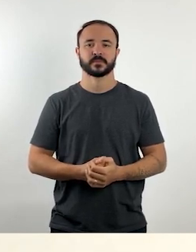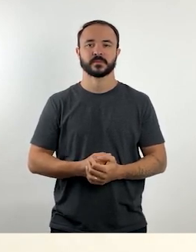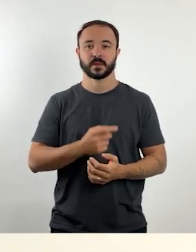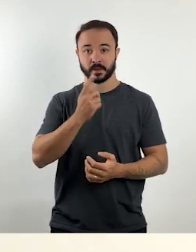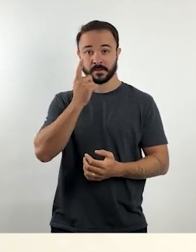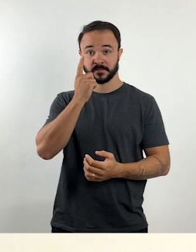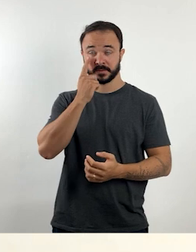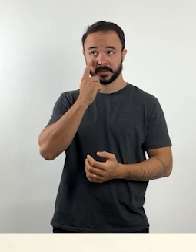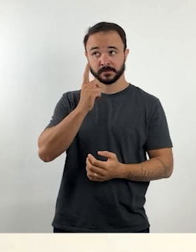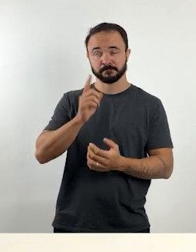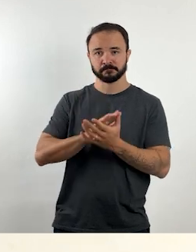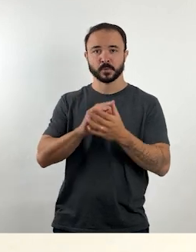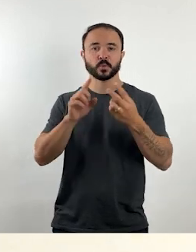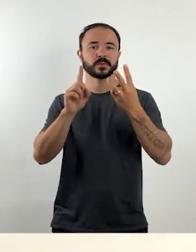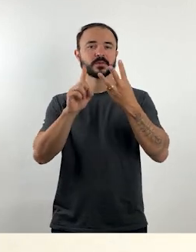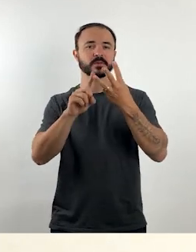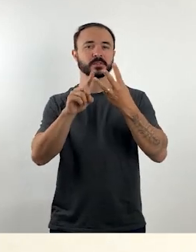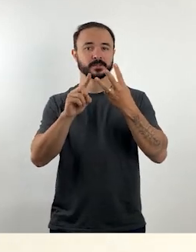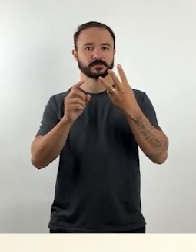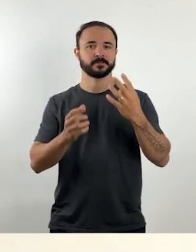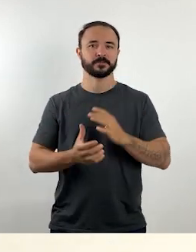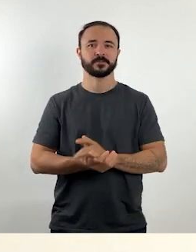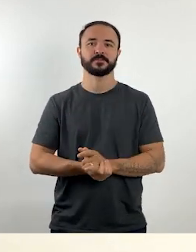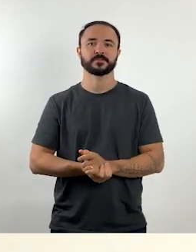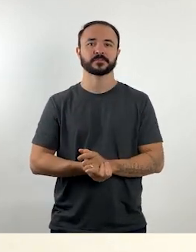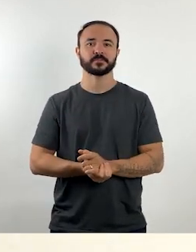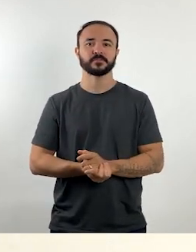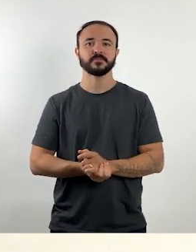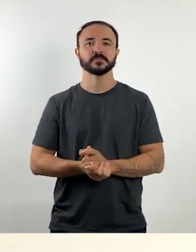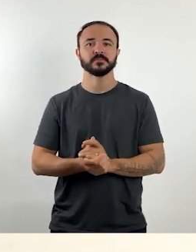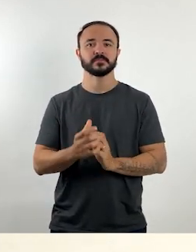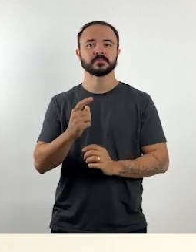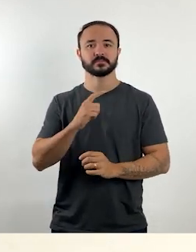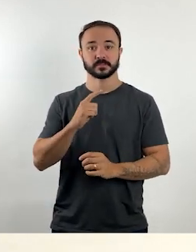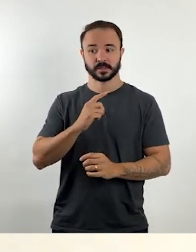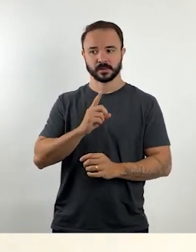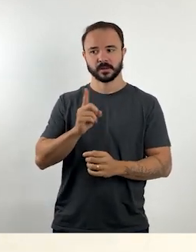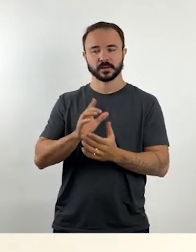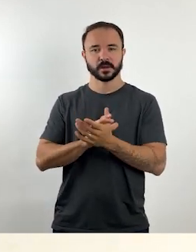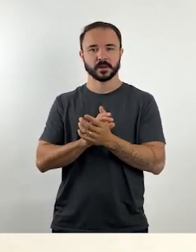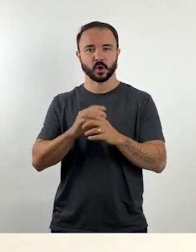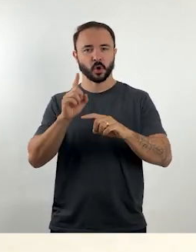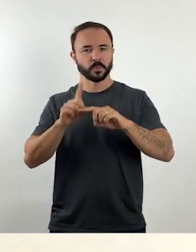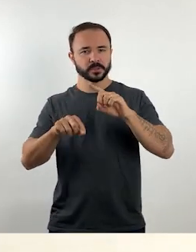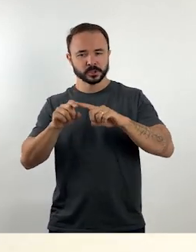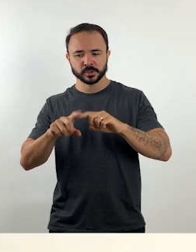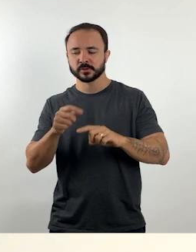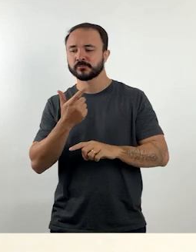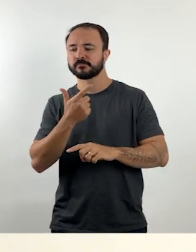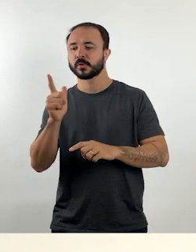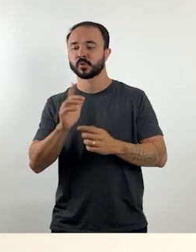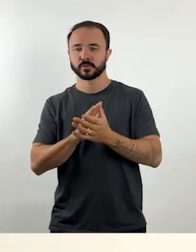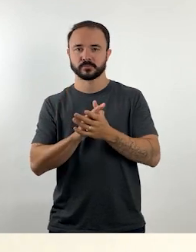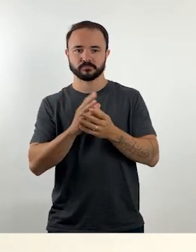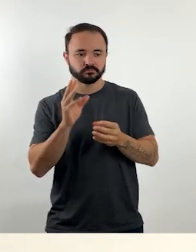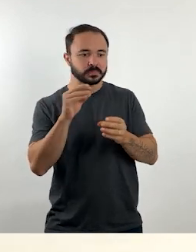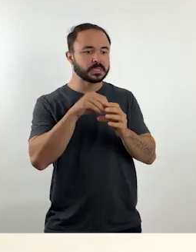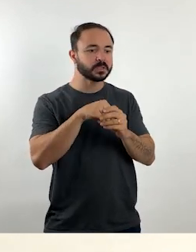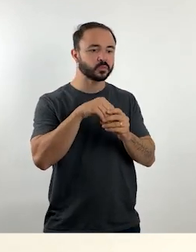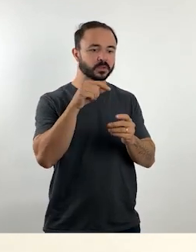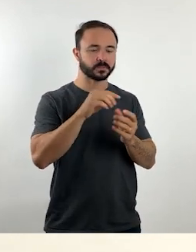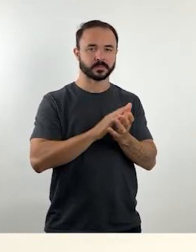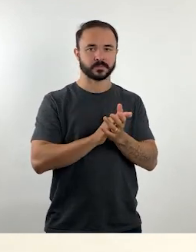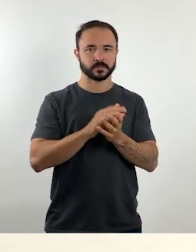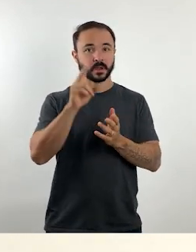No passo 3, eu vou colocar o meu frame aqui no espaço. Lembre